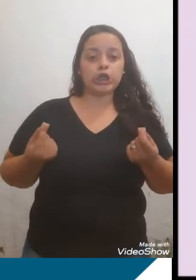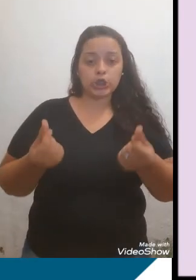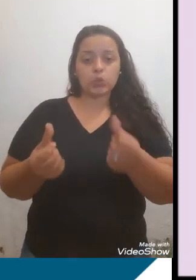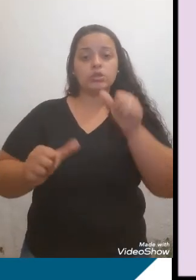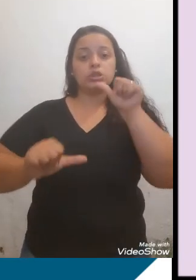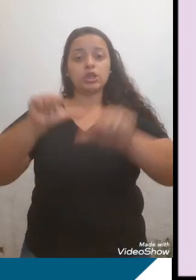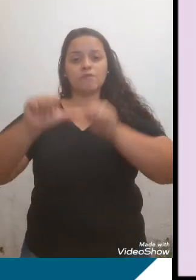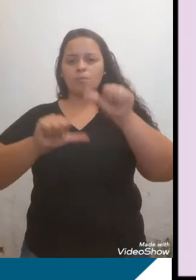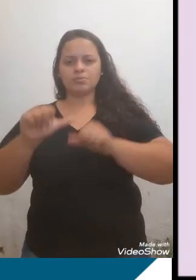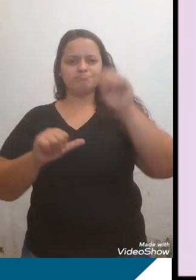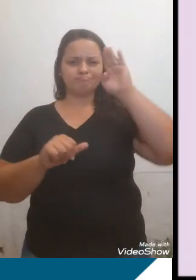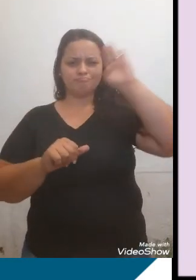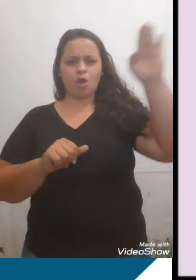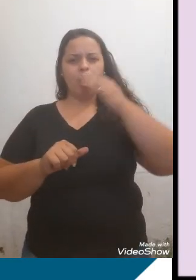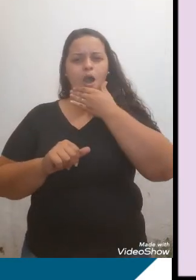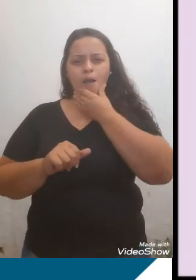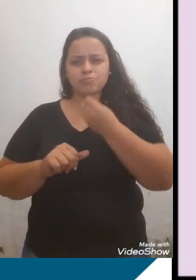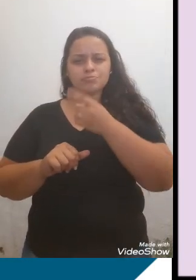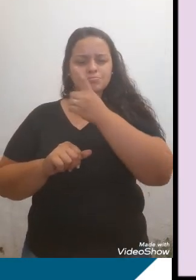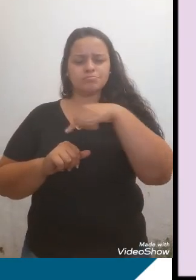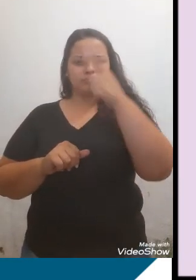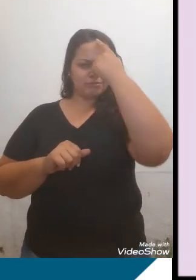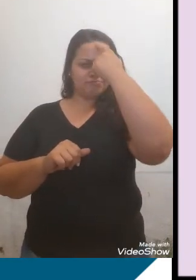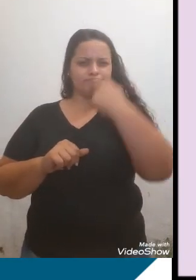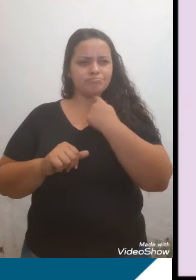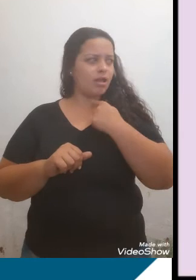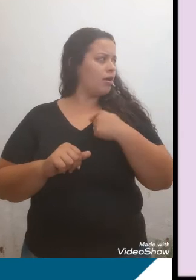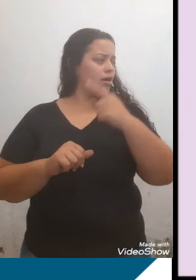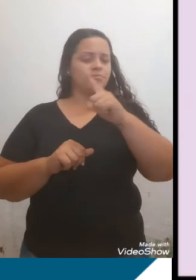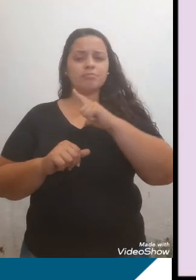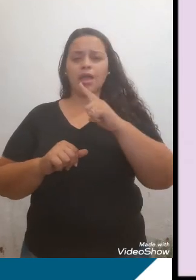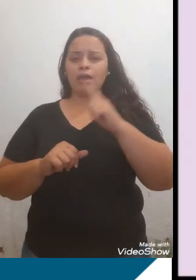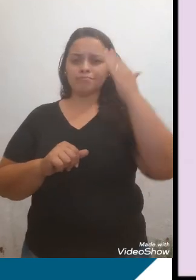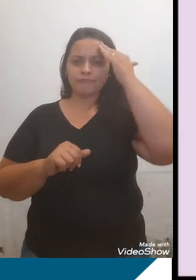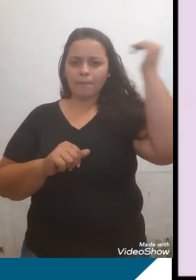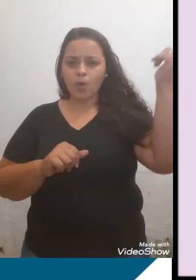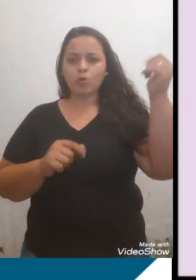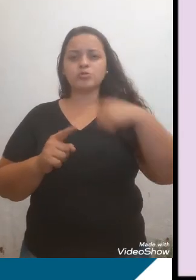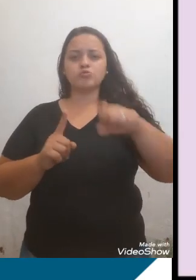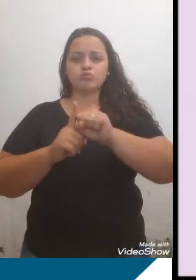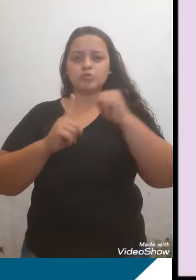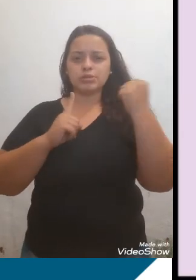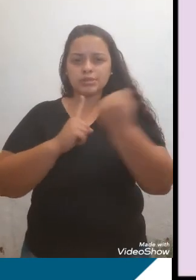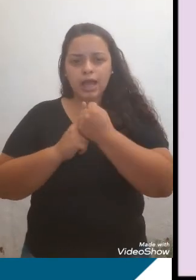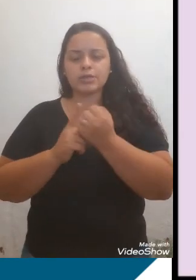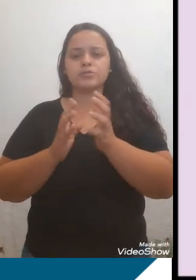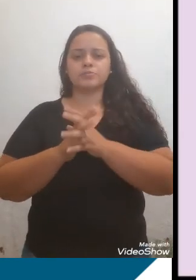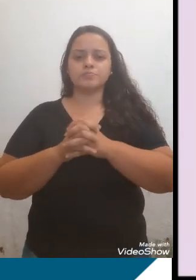se transformar nos grandes magnatas, nas figuras poderosas desse século, dessa